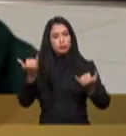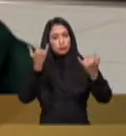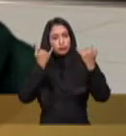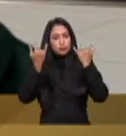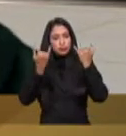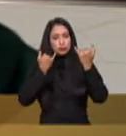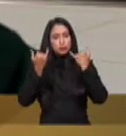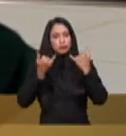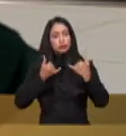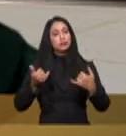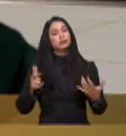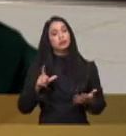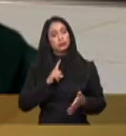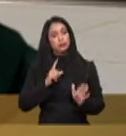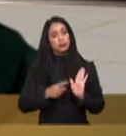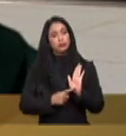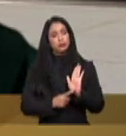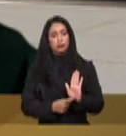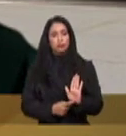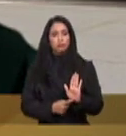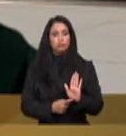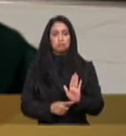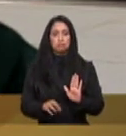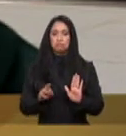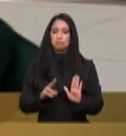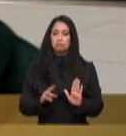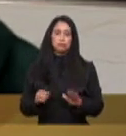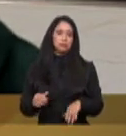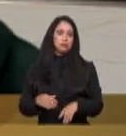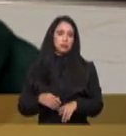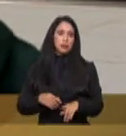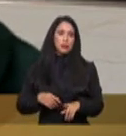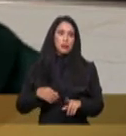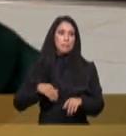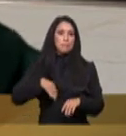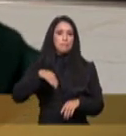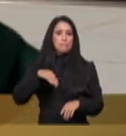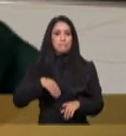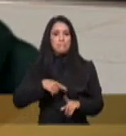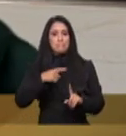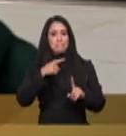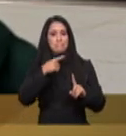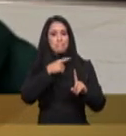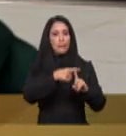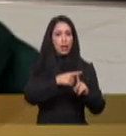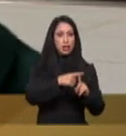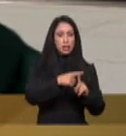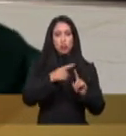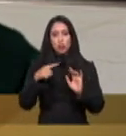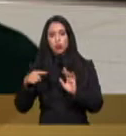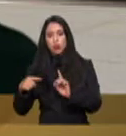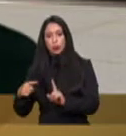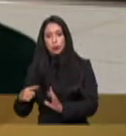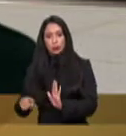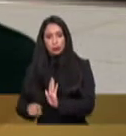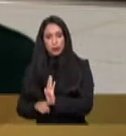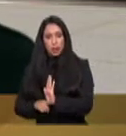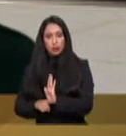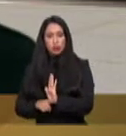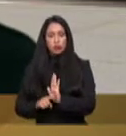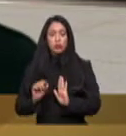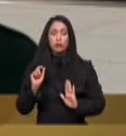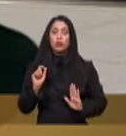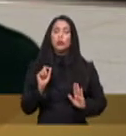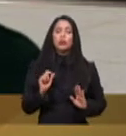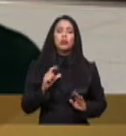fundamental do fenômeno, que nem é mais, nem menos, nem é mais de polarização, temo que já